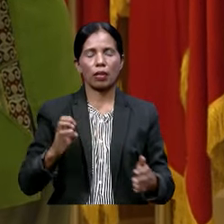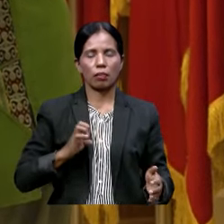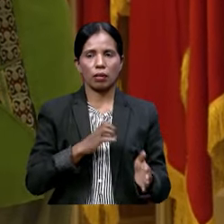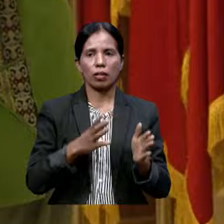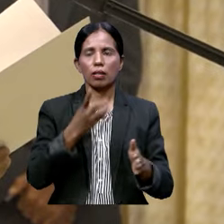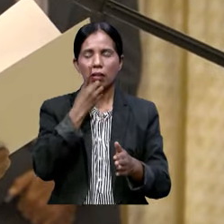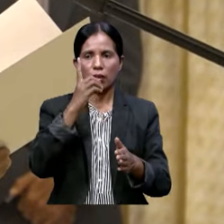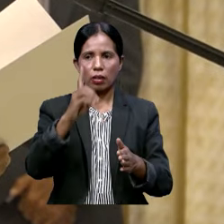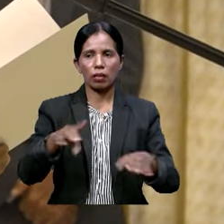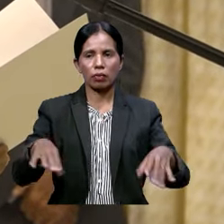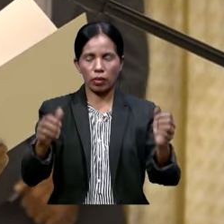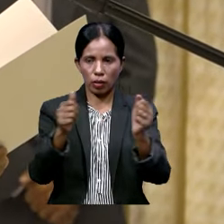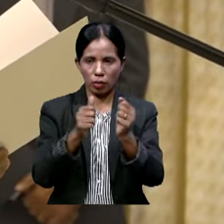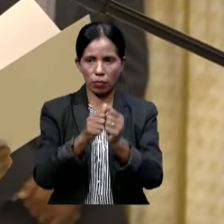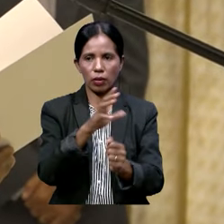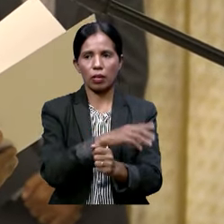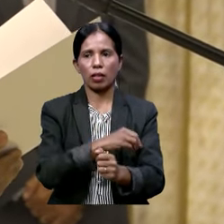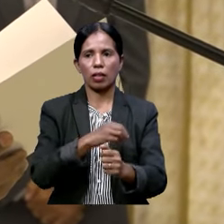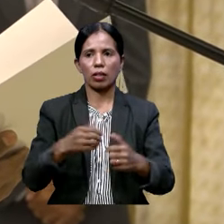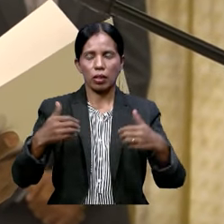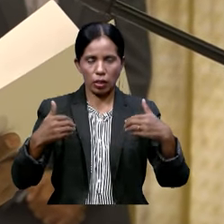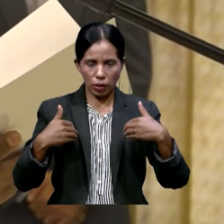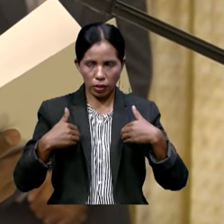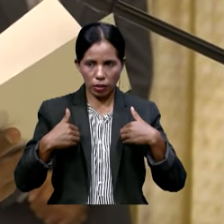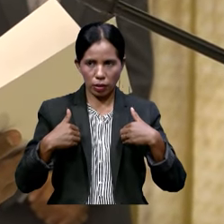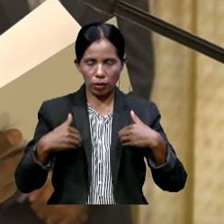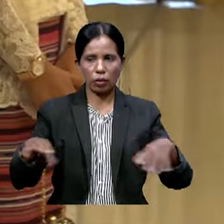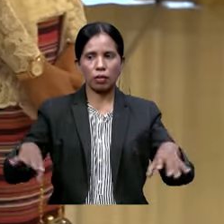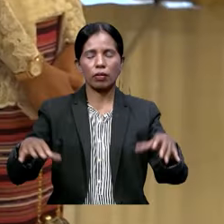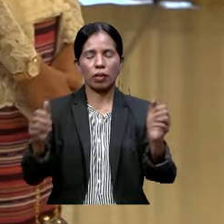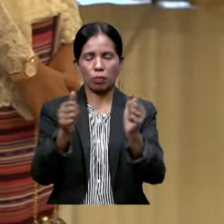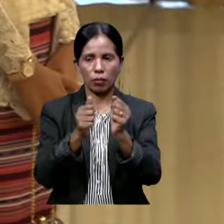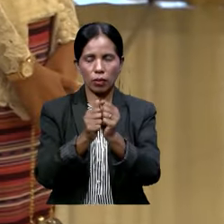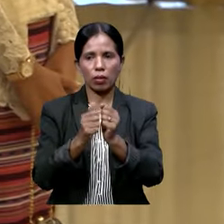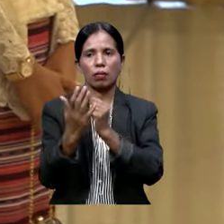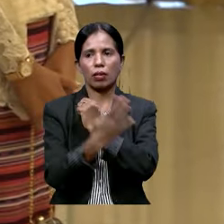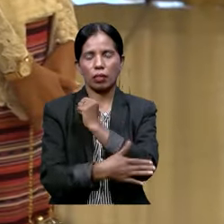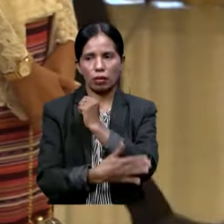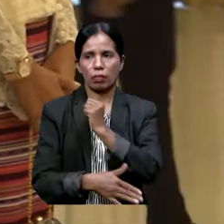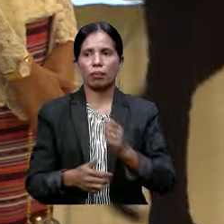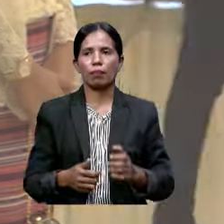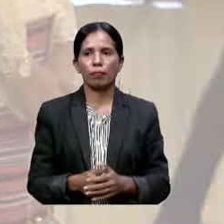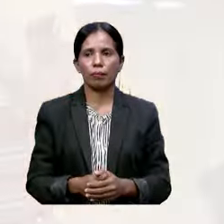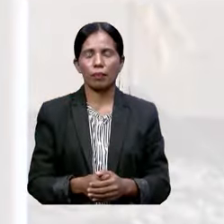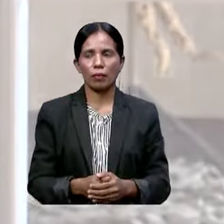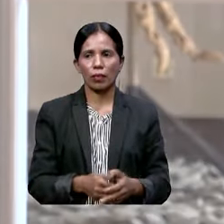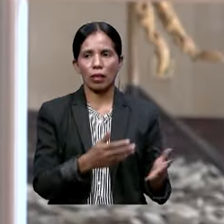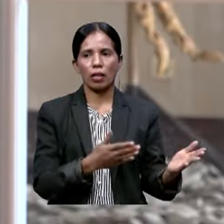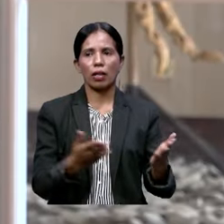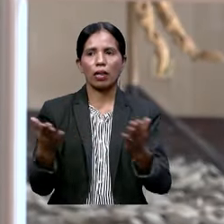na fatia em relação diplomática NB, mas que ona, no seu serviço makas liutan banação. Lori, sai